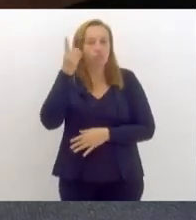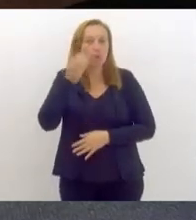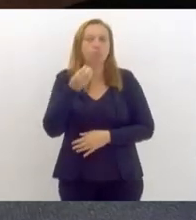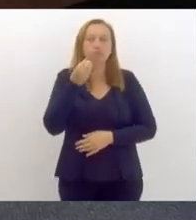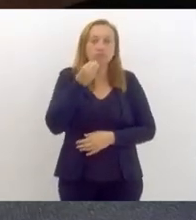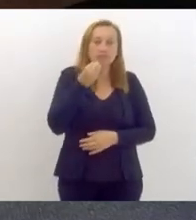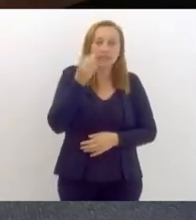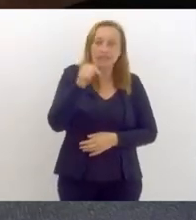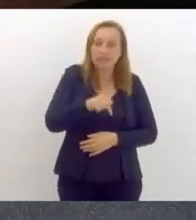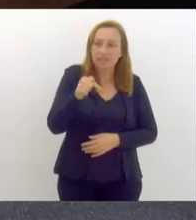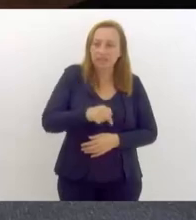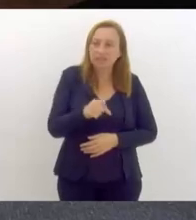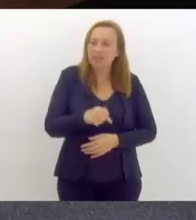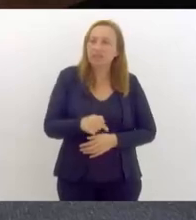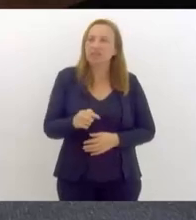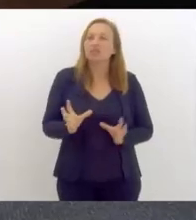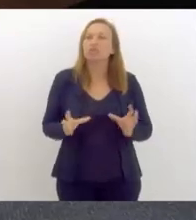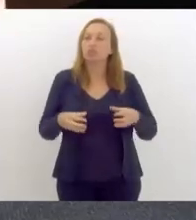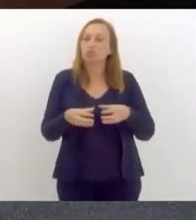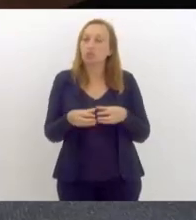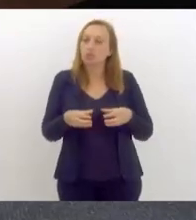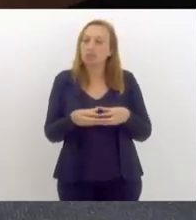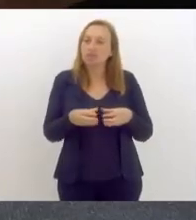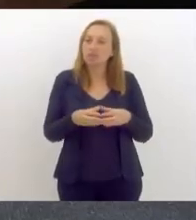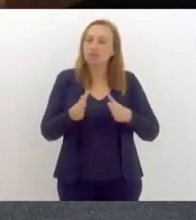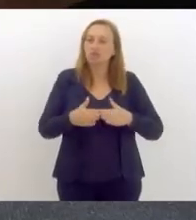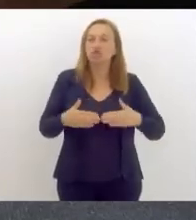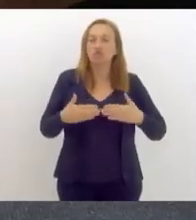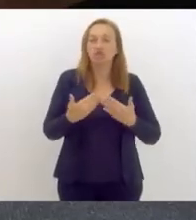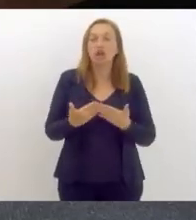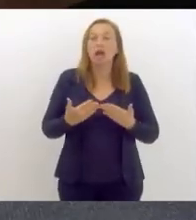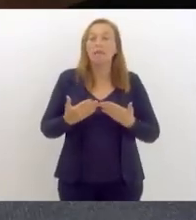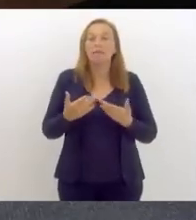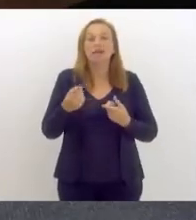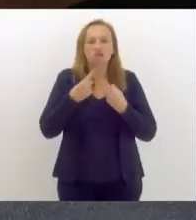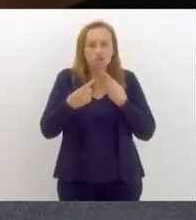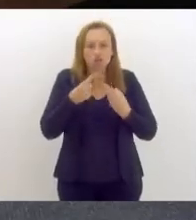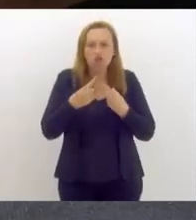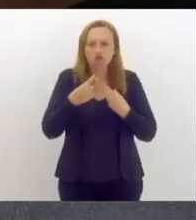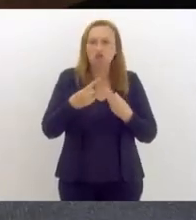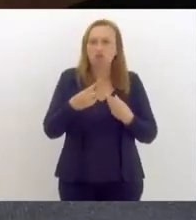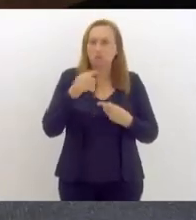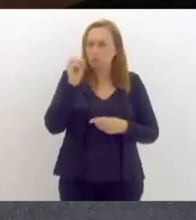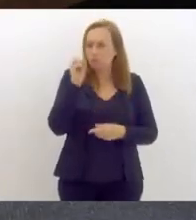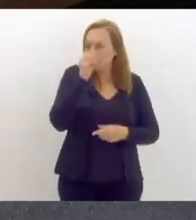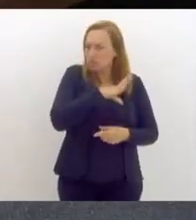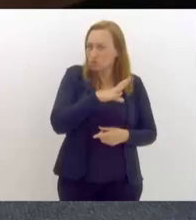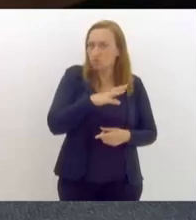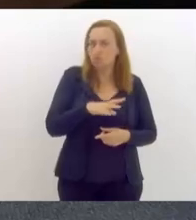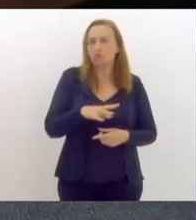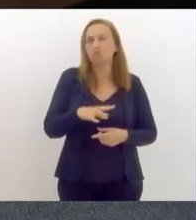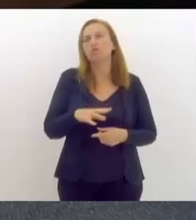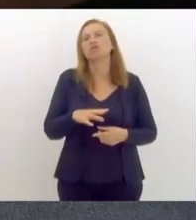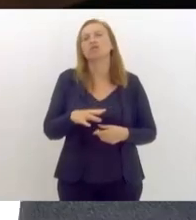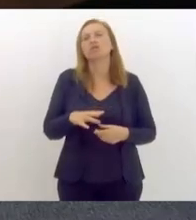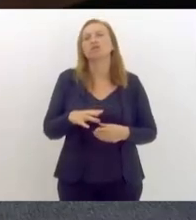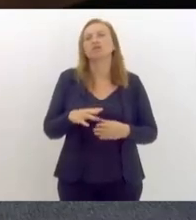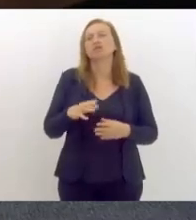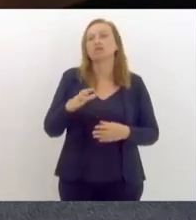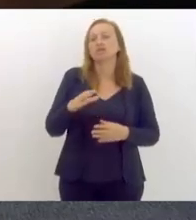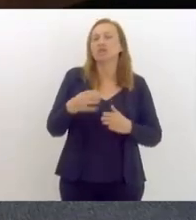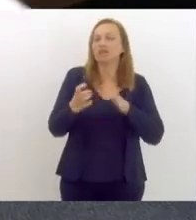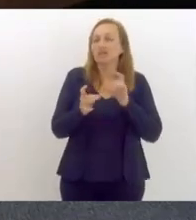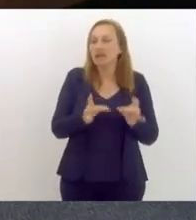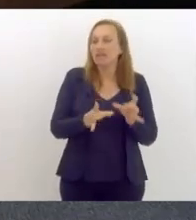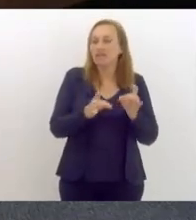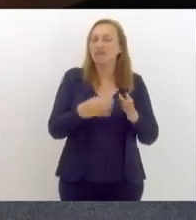oportunidade se tem uma comissão parlamentar de inquérito para discutir o absurdo que era venda da Cedae porque a água é vida é o